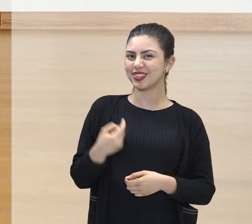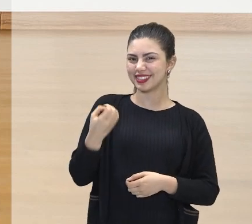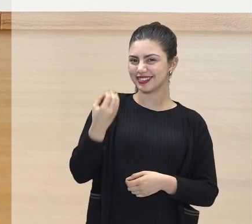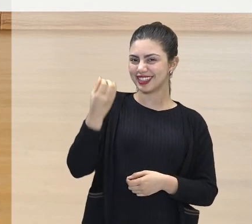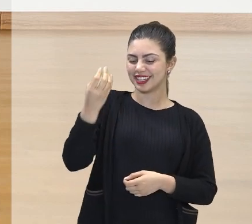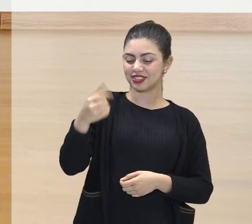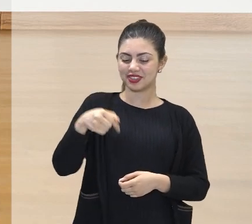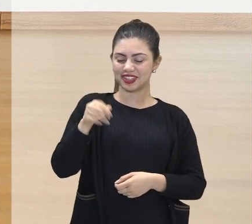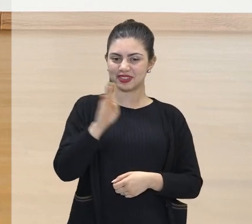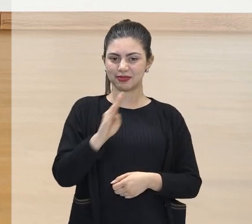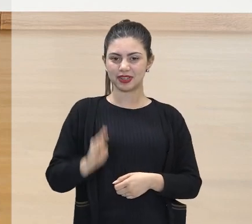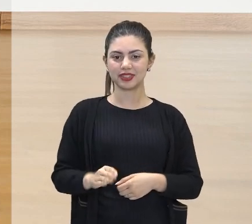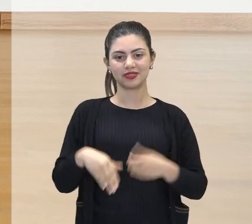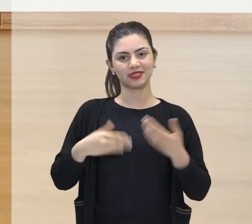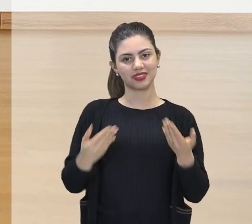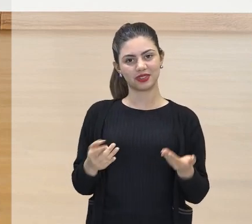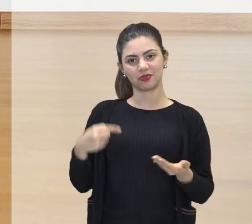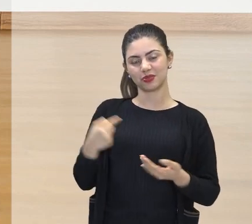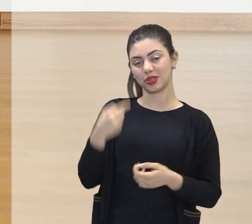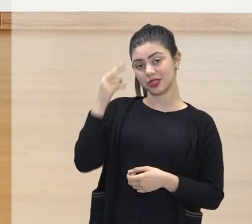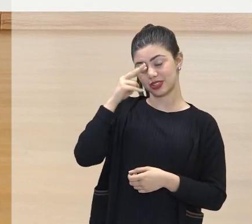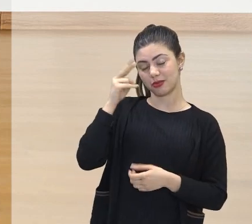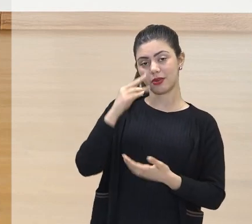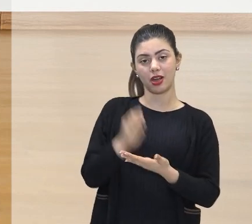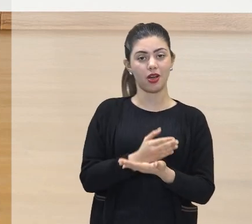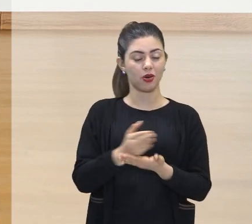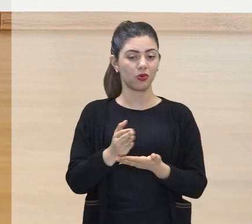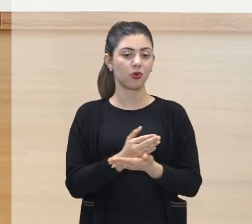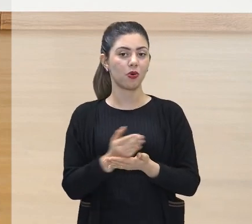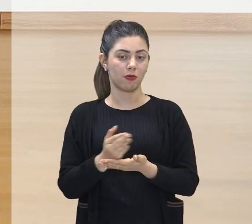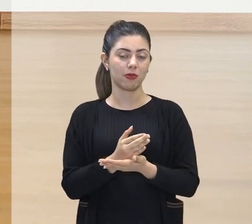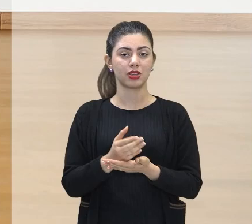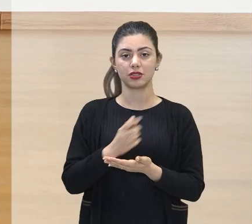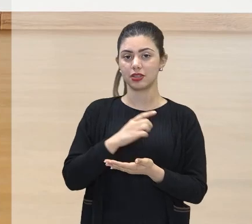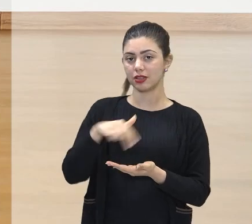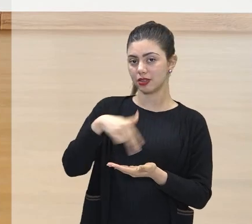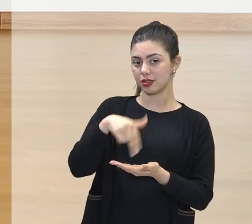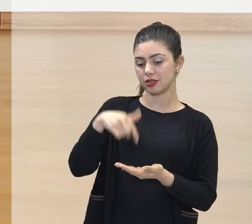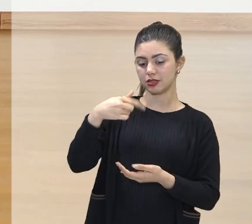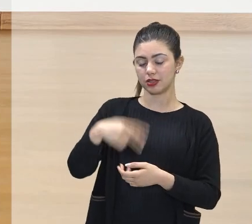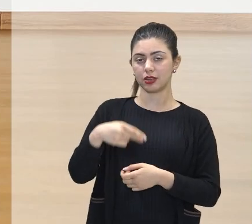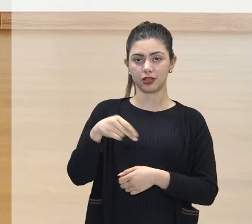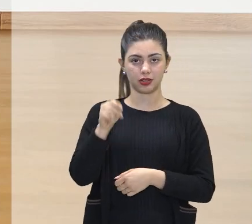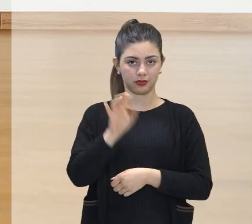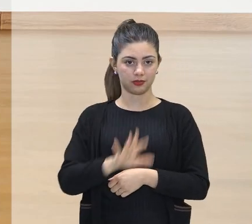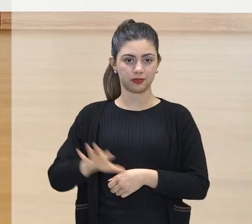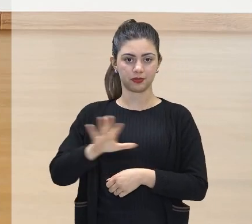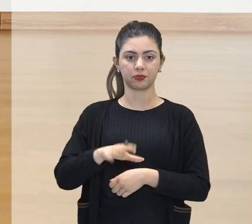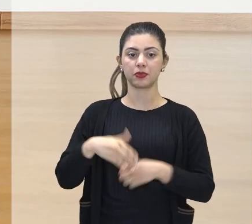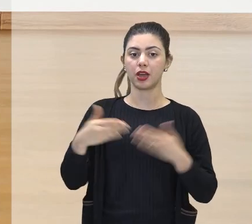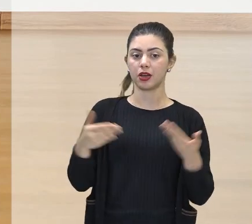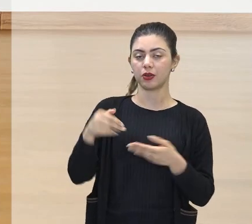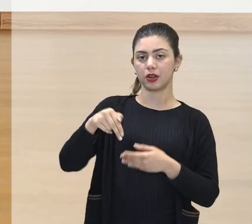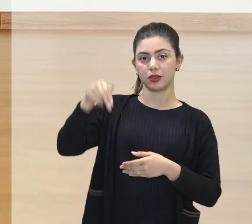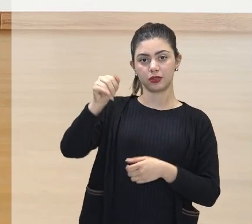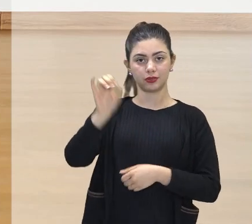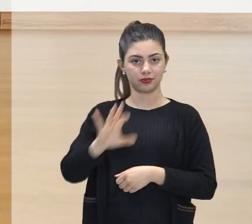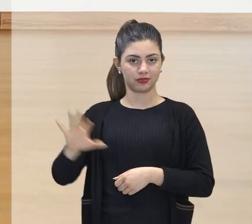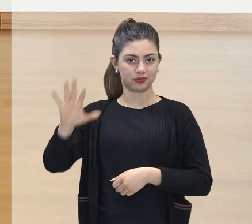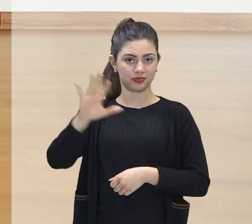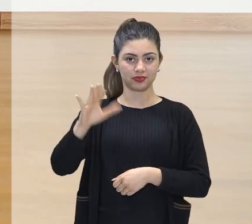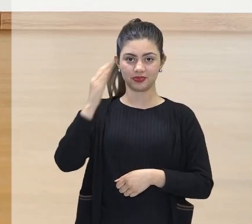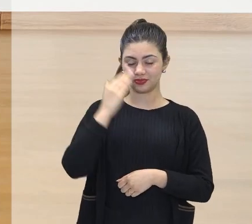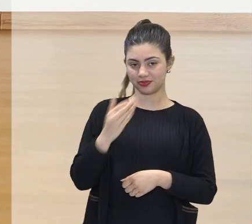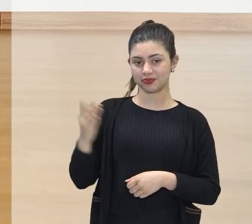Brasil. E a gente vai recordar agora algumas danças de diferentes regiões do país. E aqui a gente começa com a região norte. Na